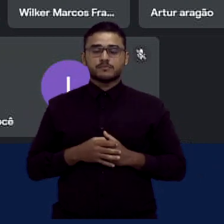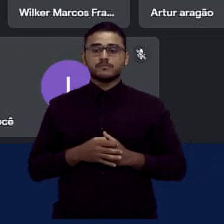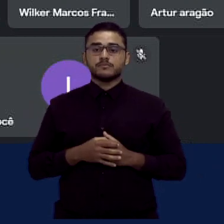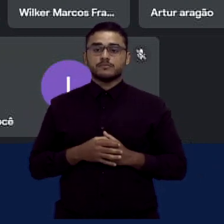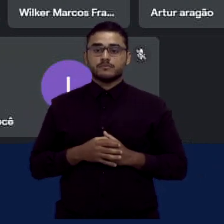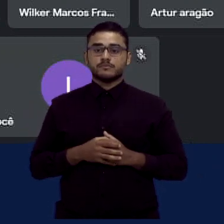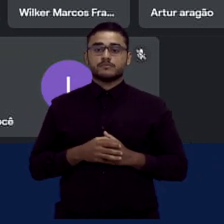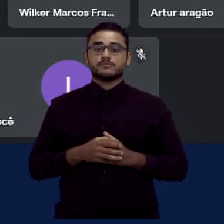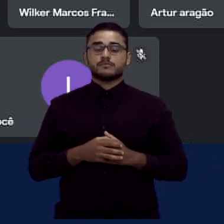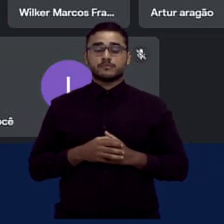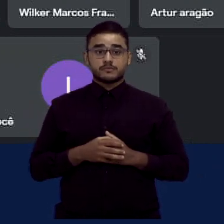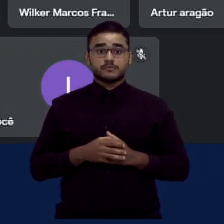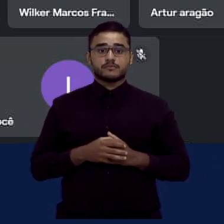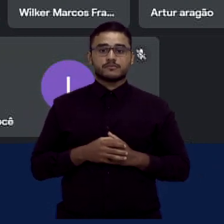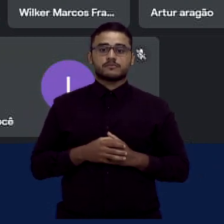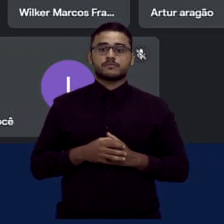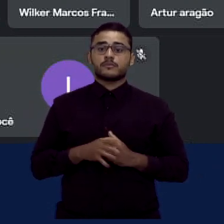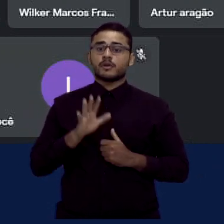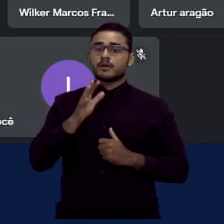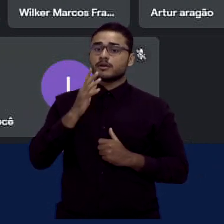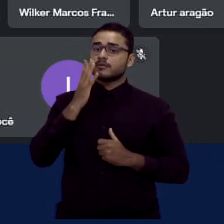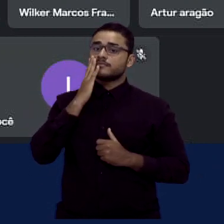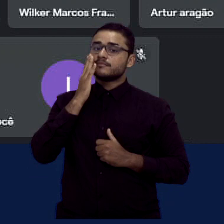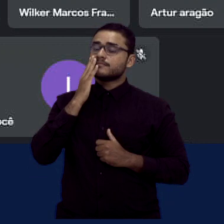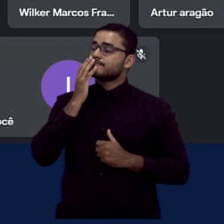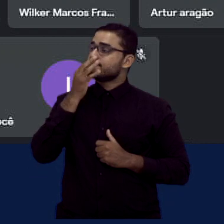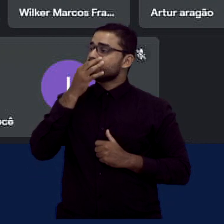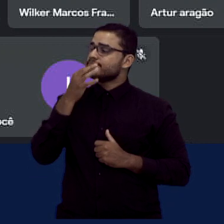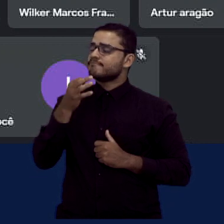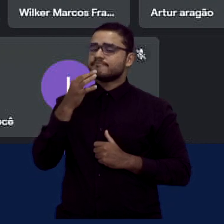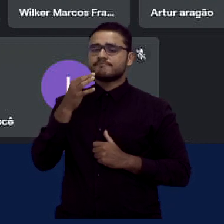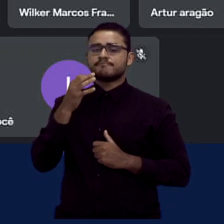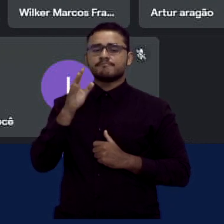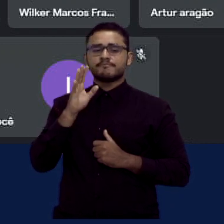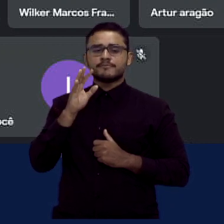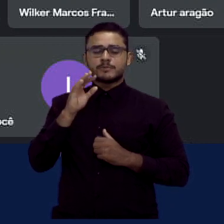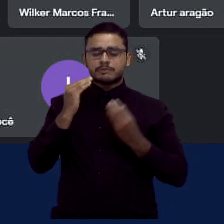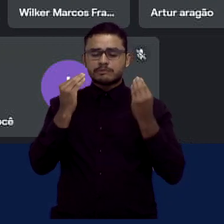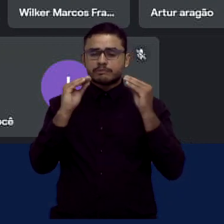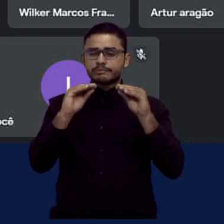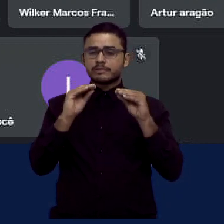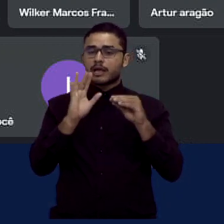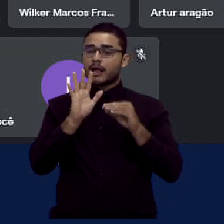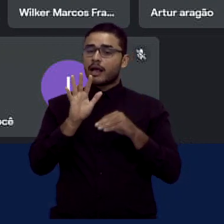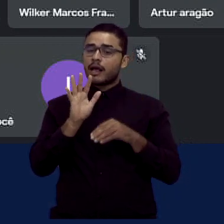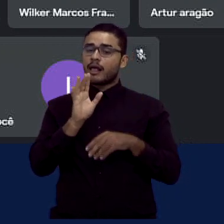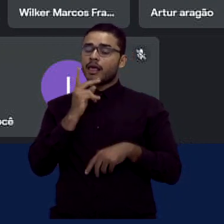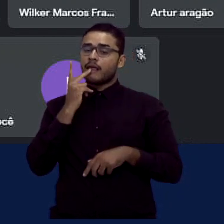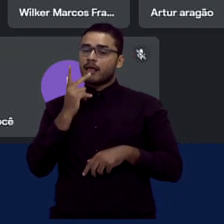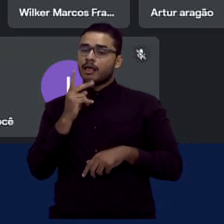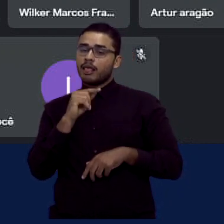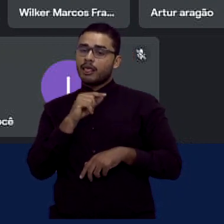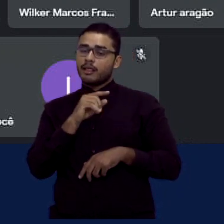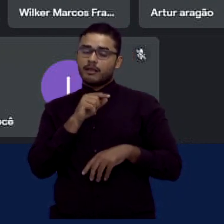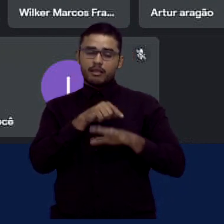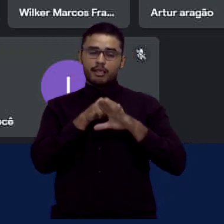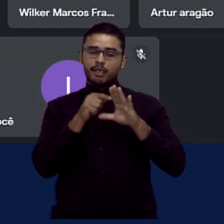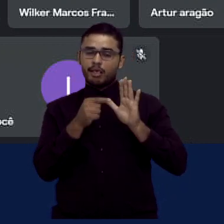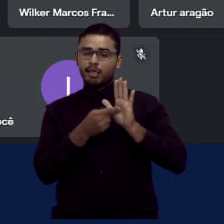vezes você tem uma coisa muito discreta. O quadrinho ele permite que você seja